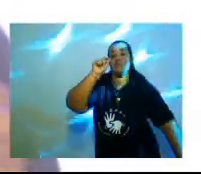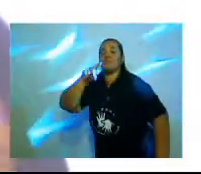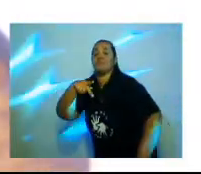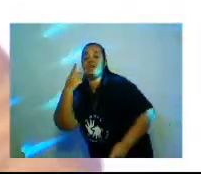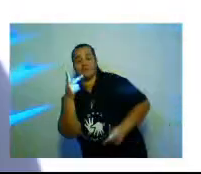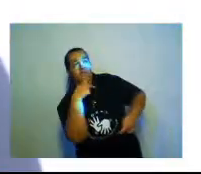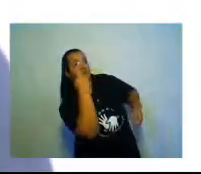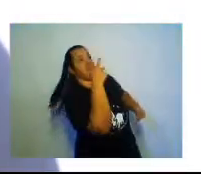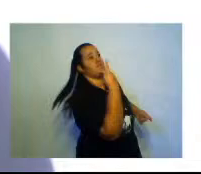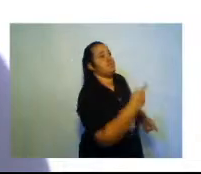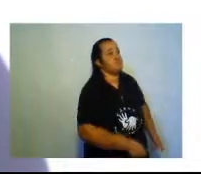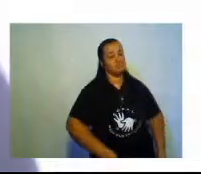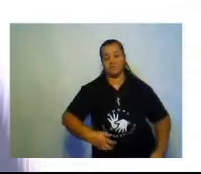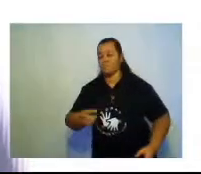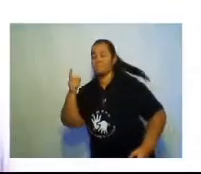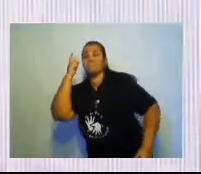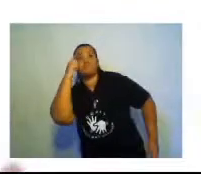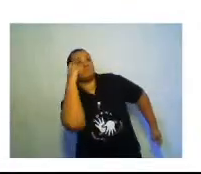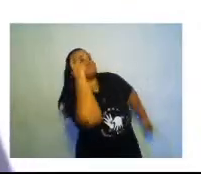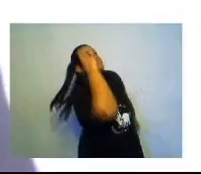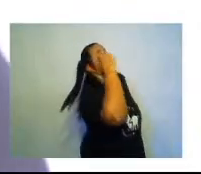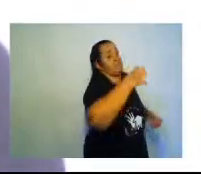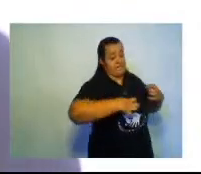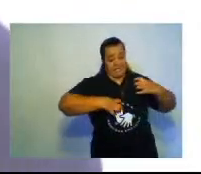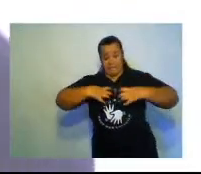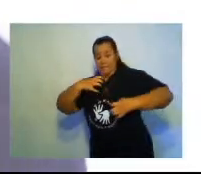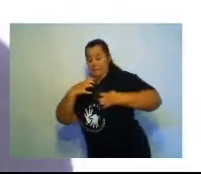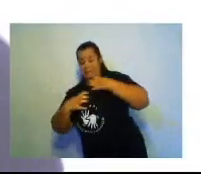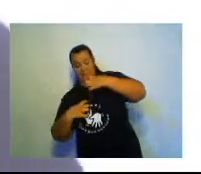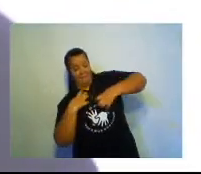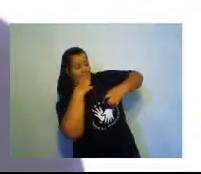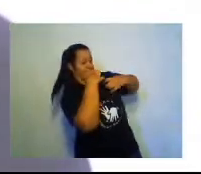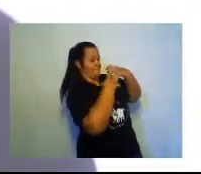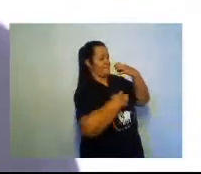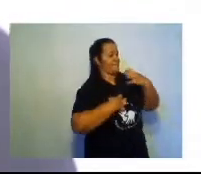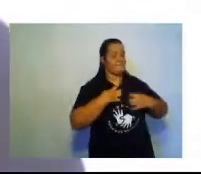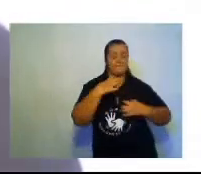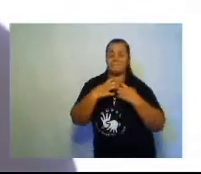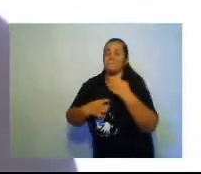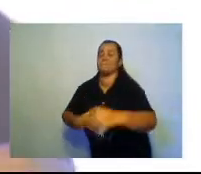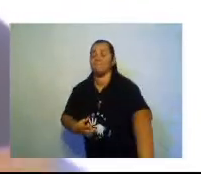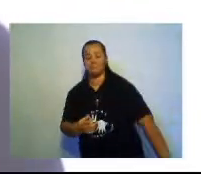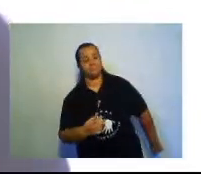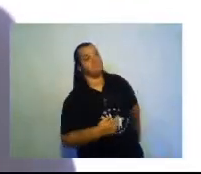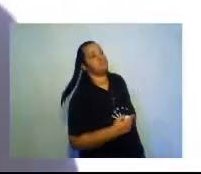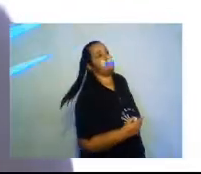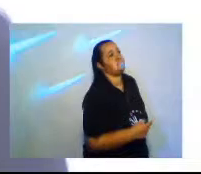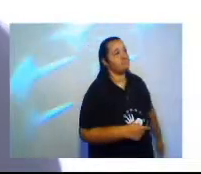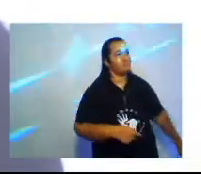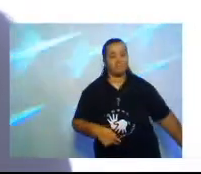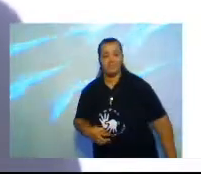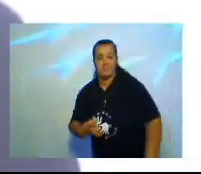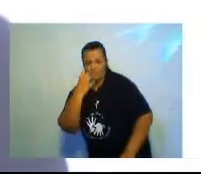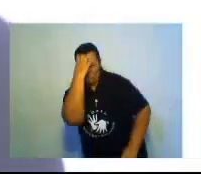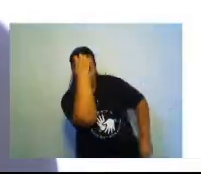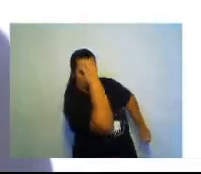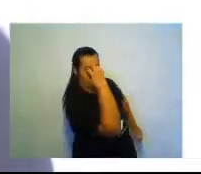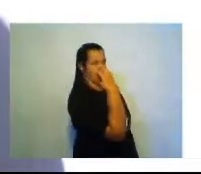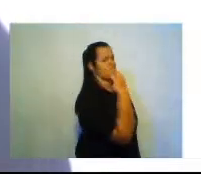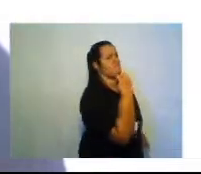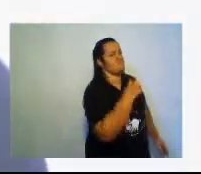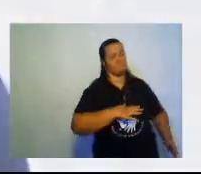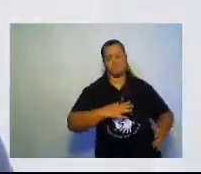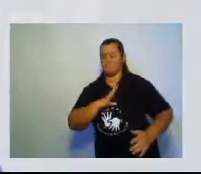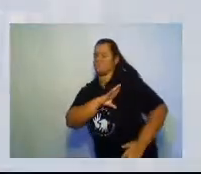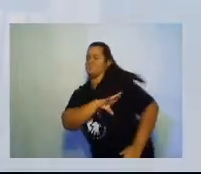docinho. E quem ouve palavra não ouve pensamento, tá se mordendo por dentro, tá se mordendo por dentro. Cara